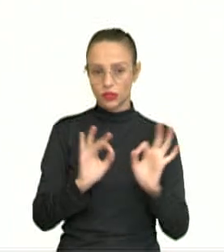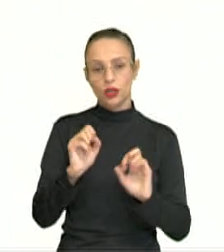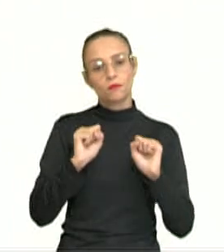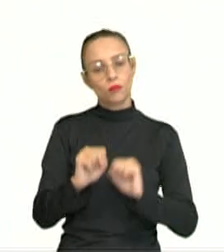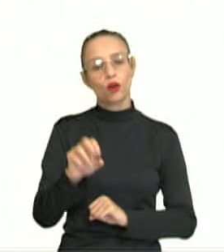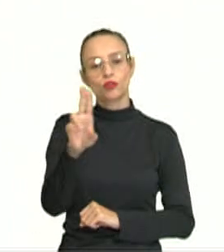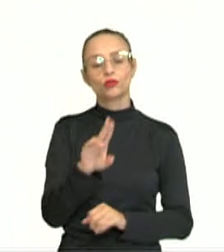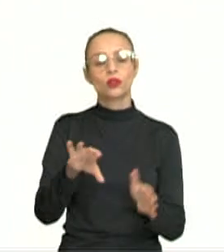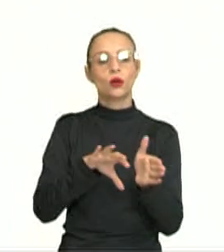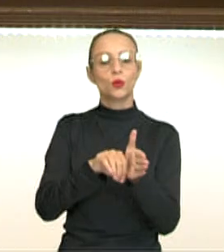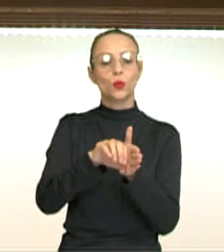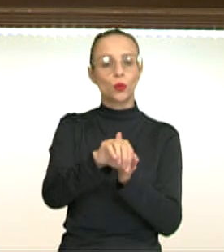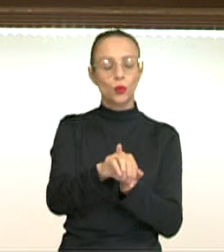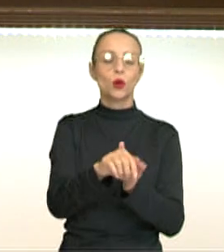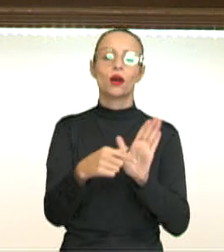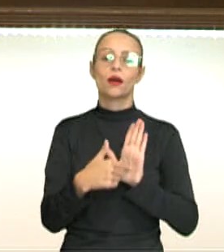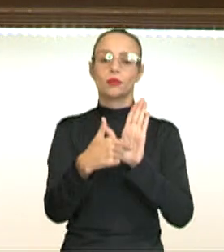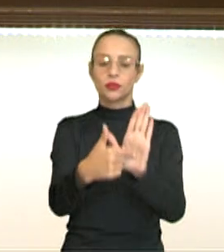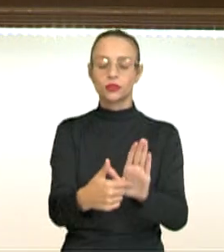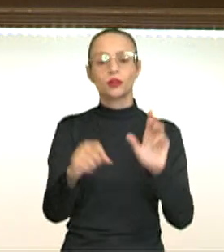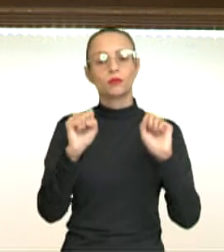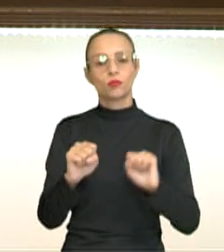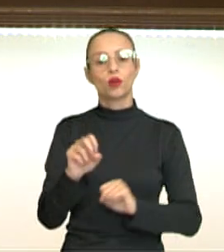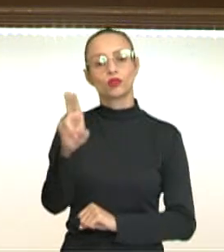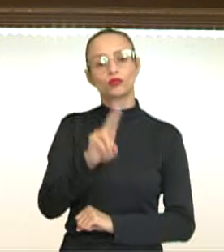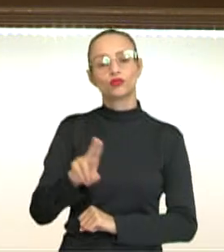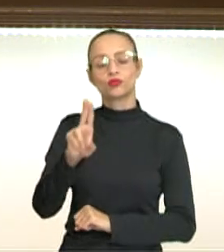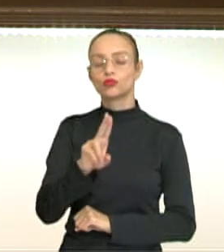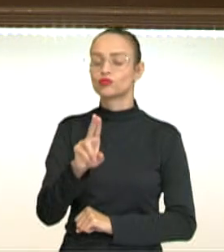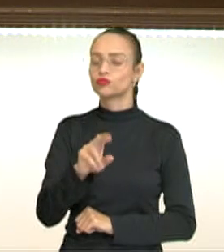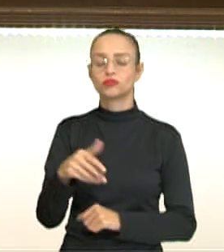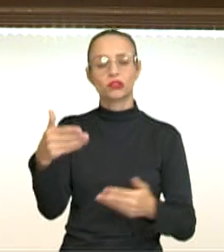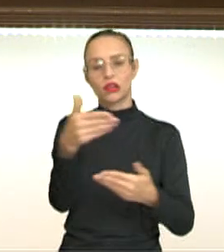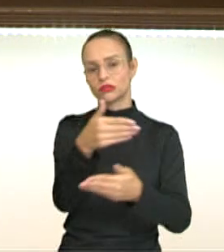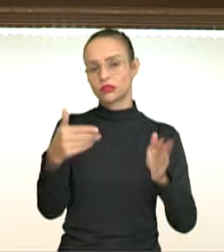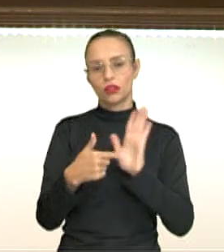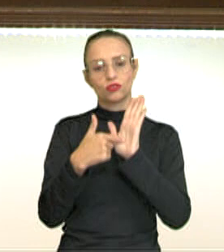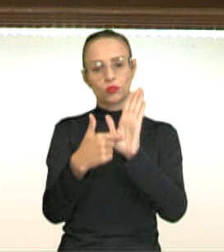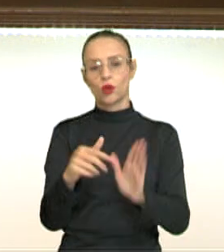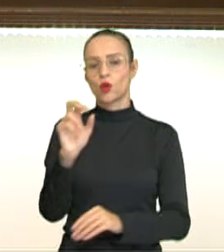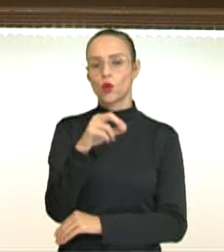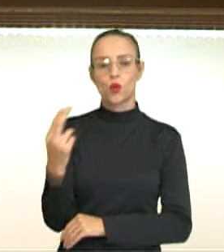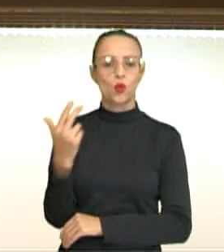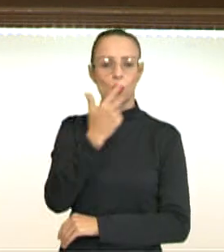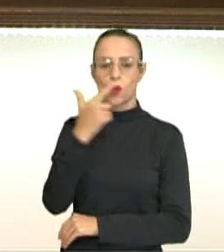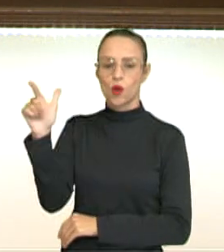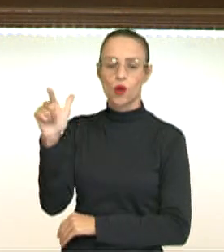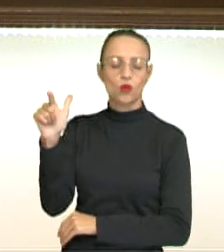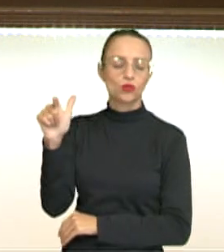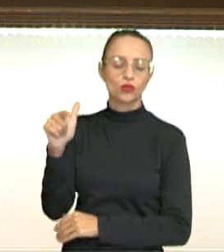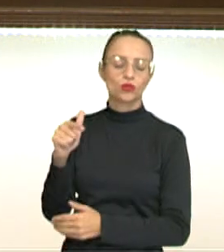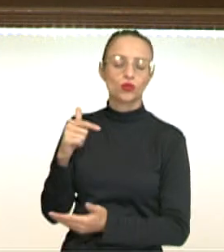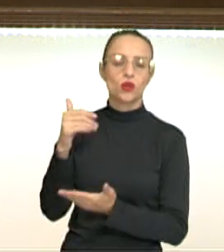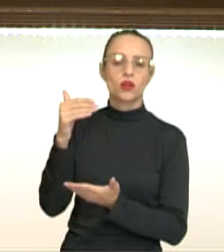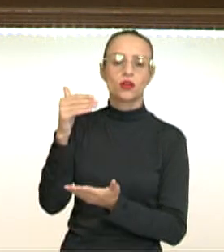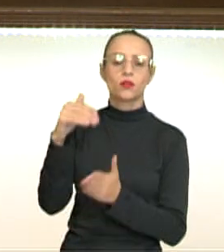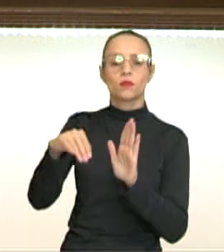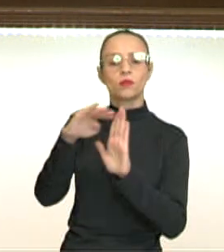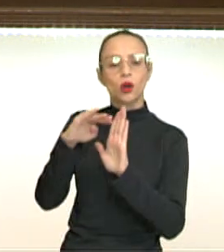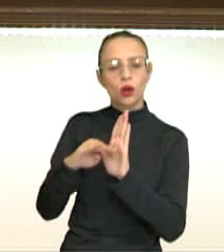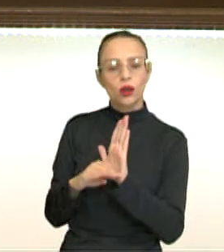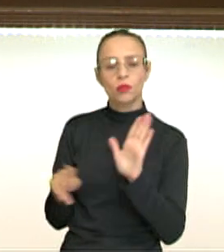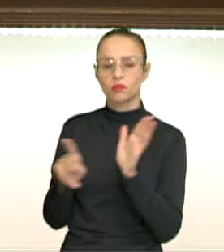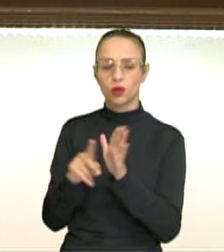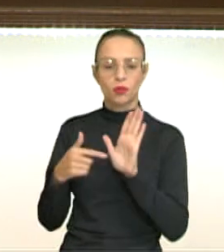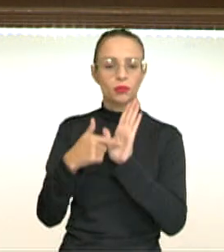Google Apresentações, pode utilizar o PowerPoint ou outro arquivo, ou outro programa de apresentação que